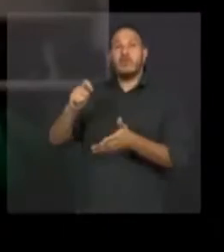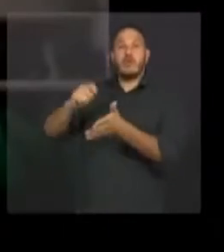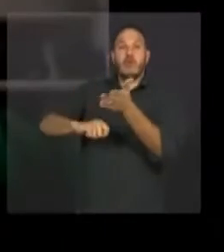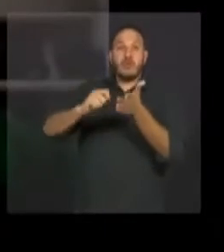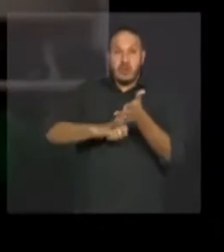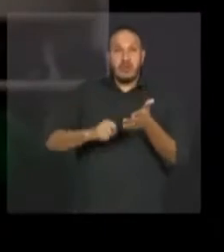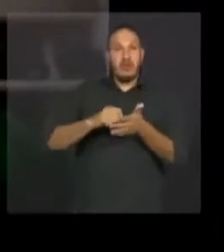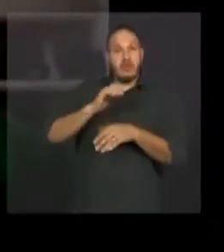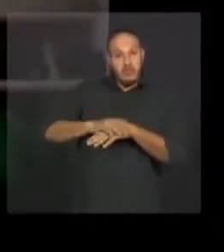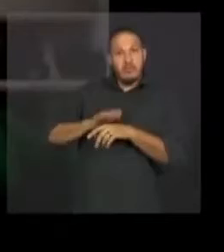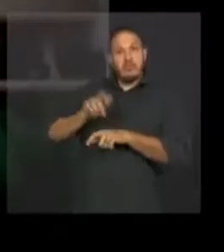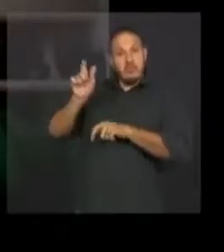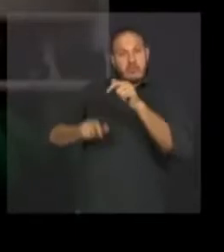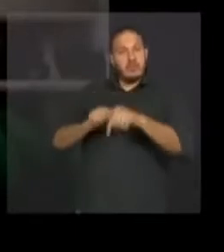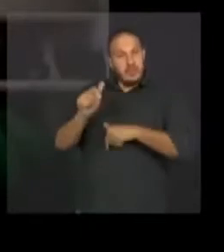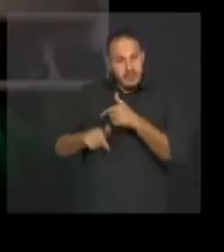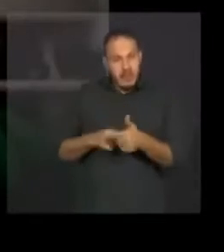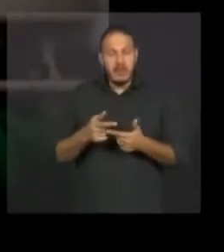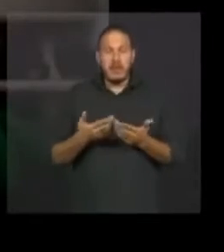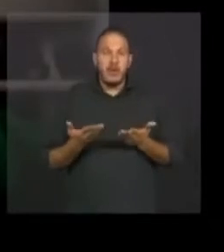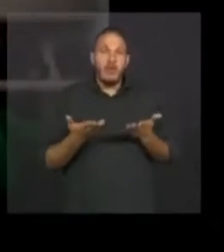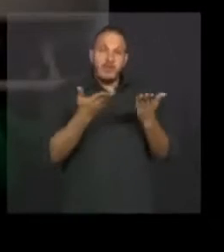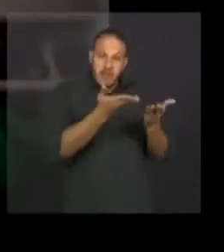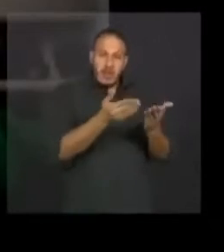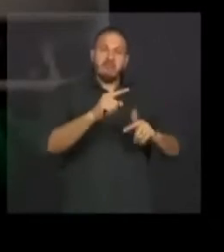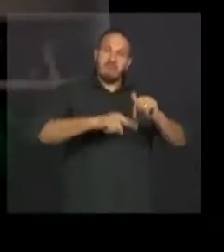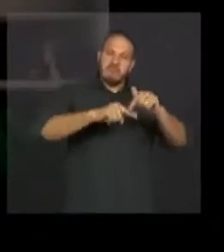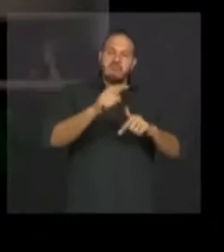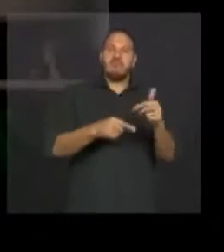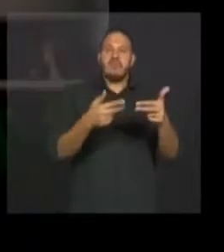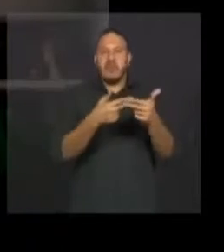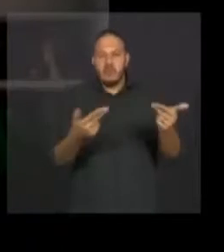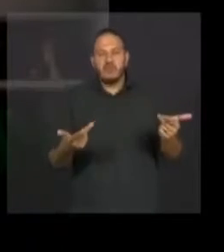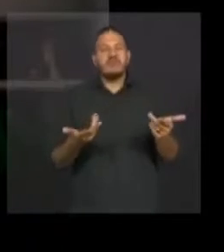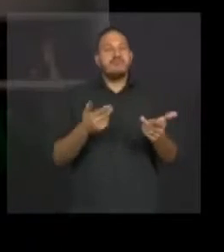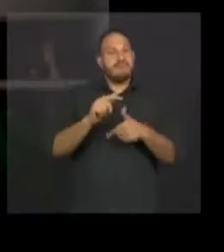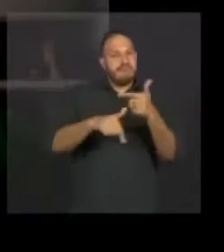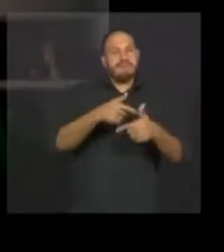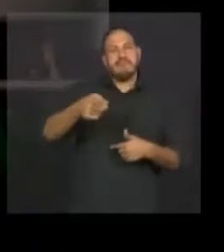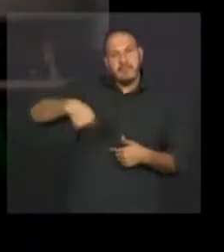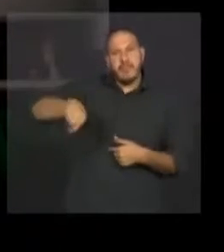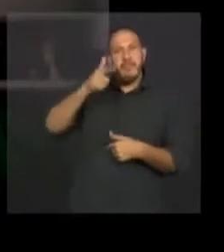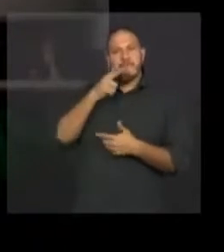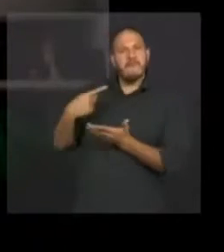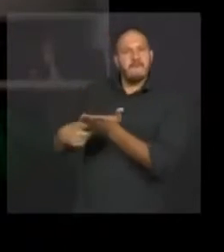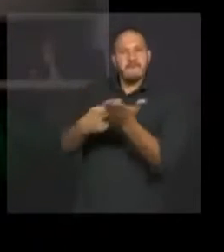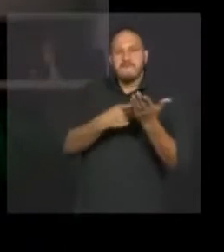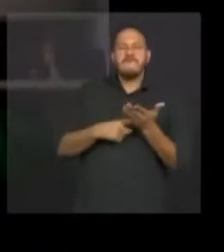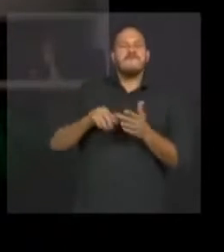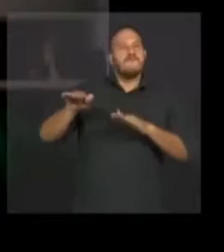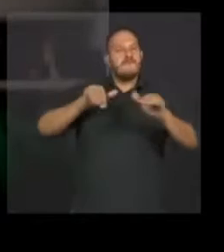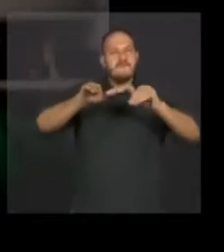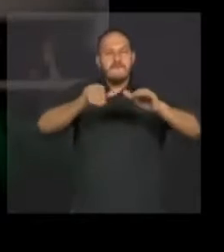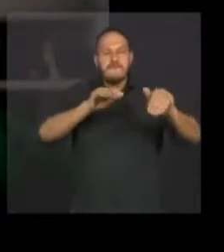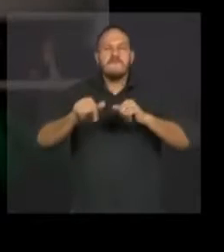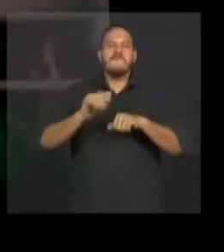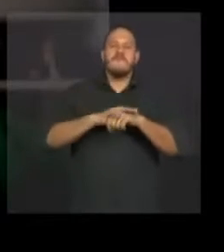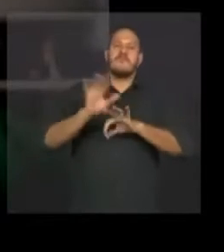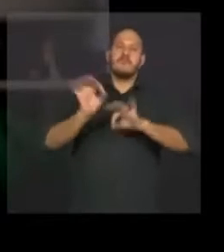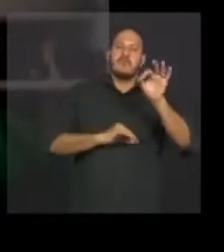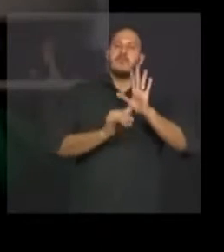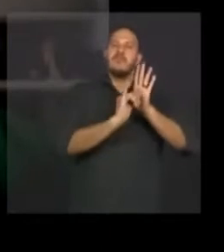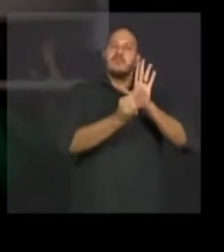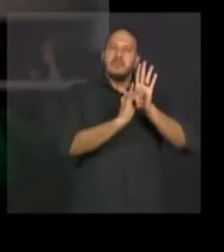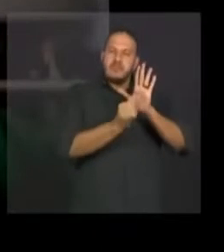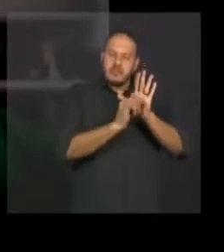os trabalhadores para oferecerem algum produto e algum serviço, e construiu, assim, alguns chamamentos, alguns editais, como o